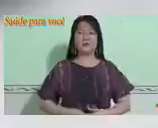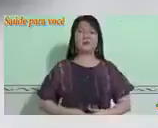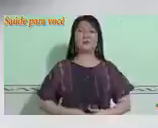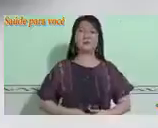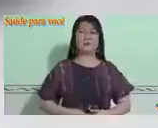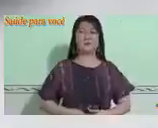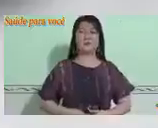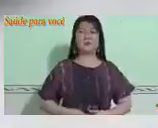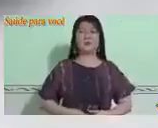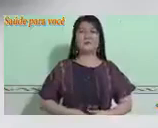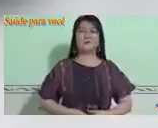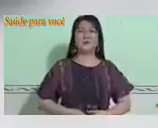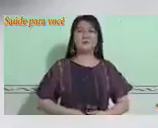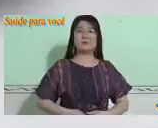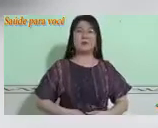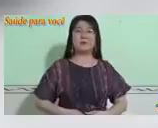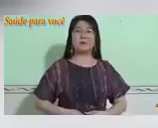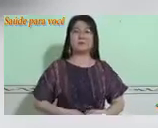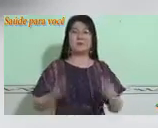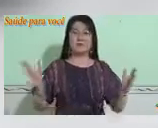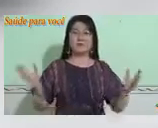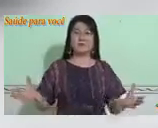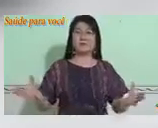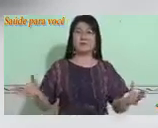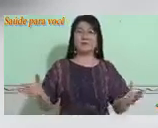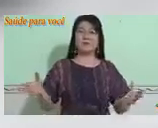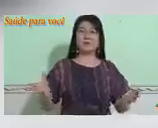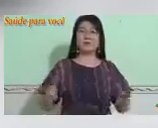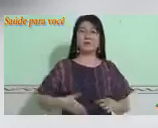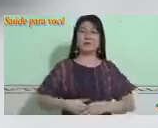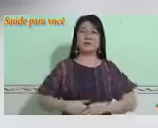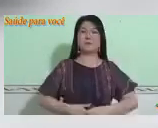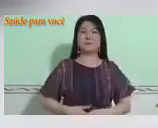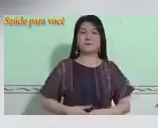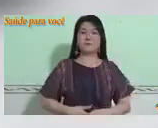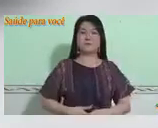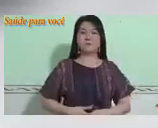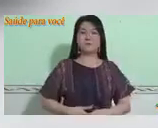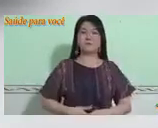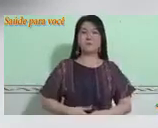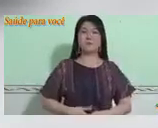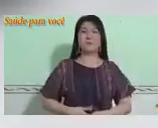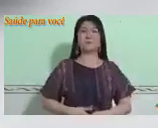caso o bebê caia da cama ou do berço, vírgula, é acento agudo e